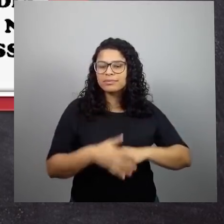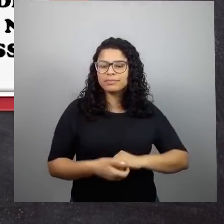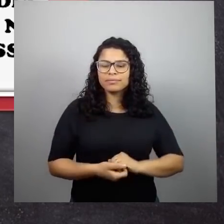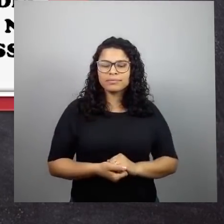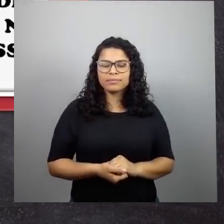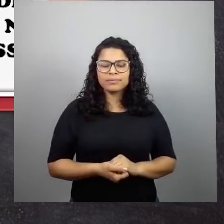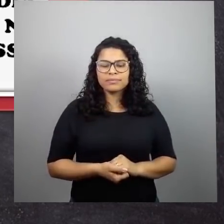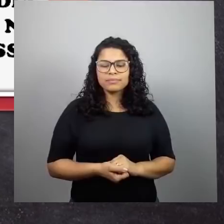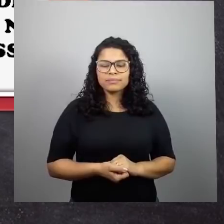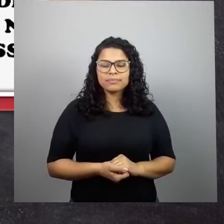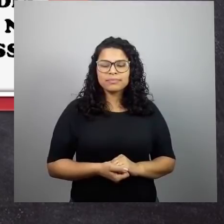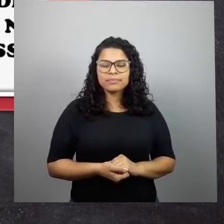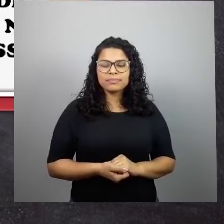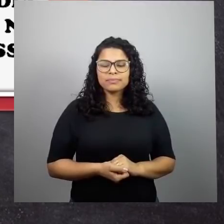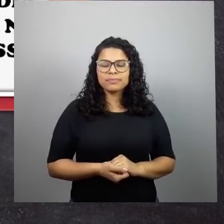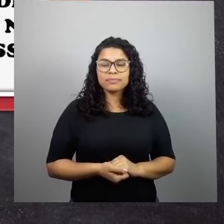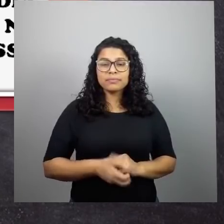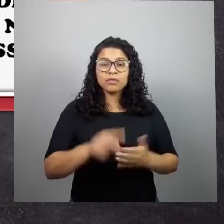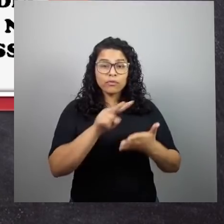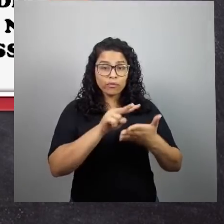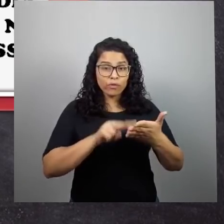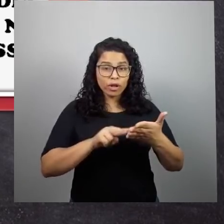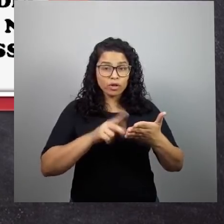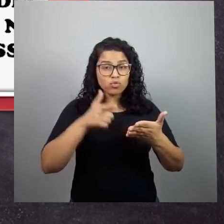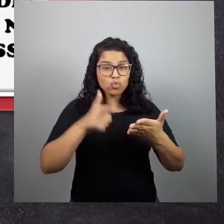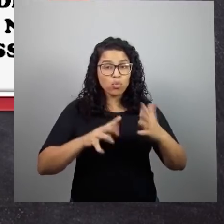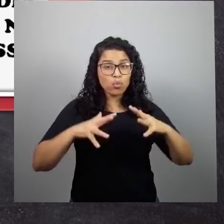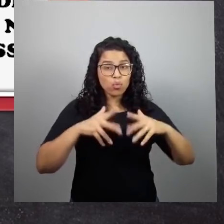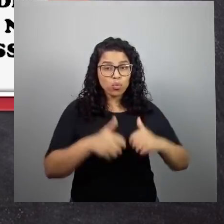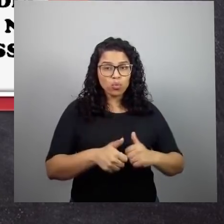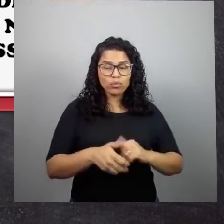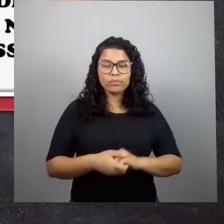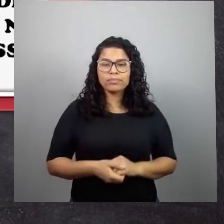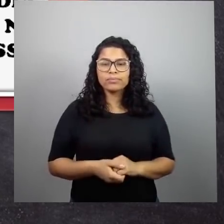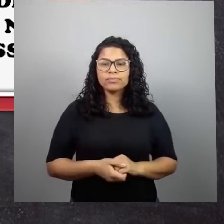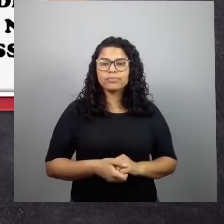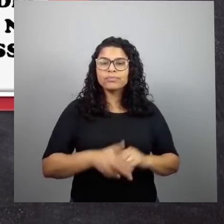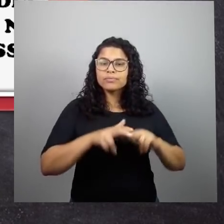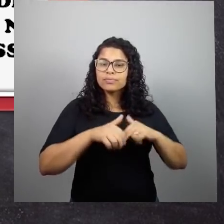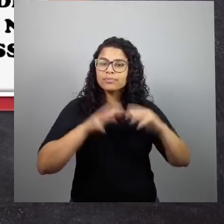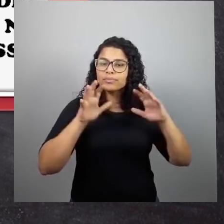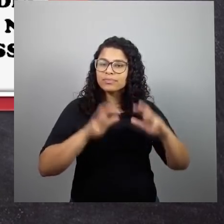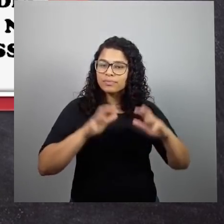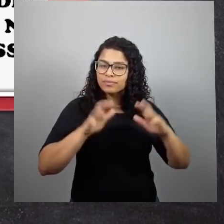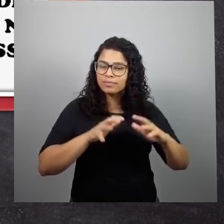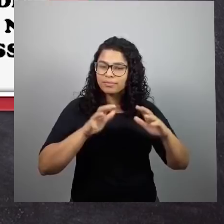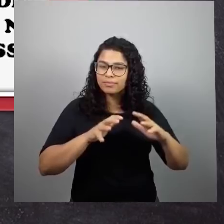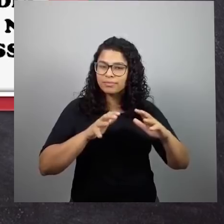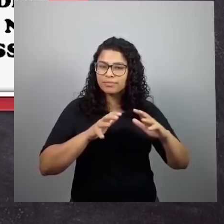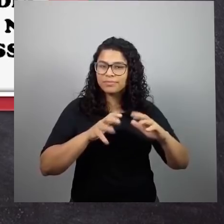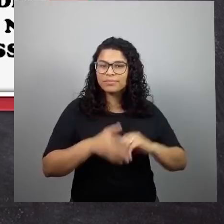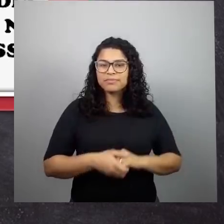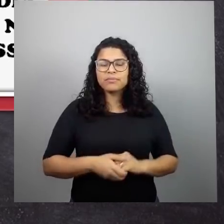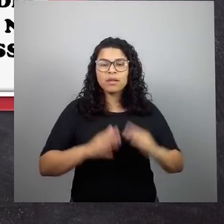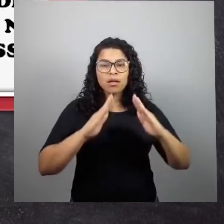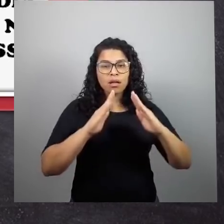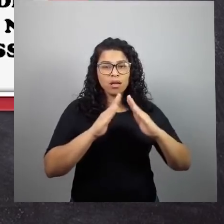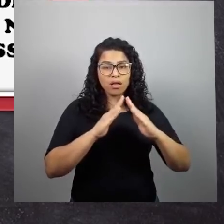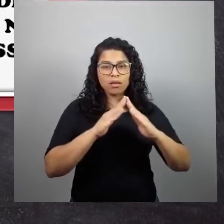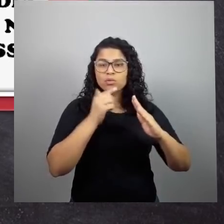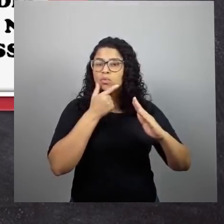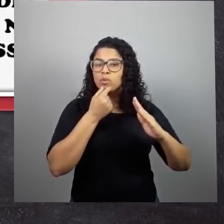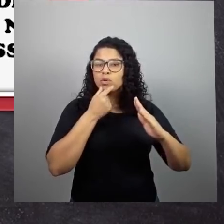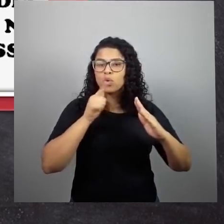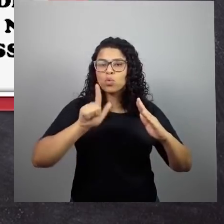fazer. Então, eu vou ler de novo todo o problema. Por causa da chuva forte, a casa